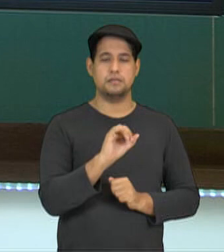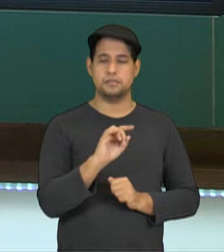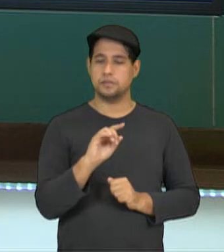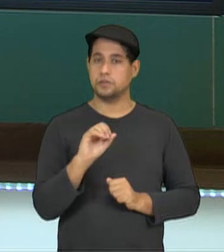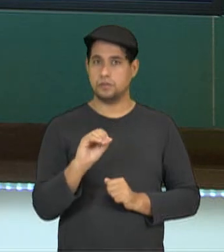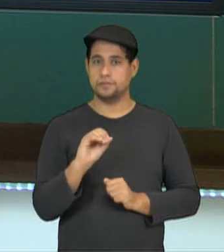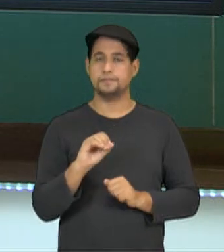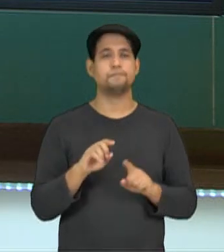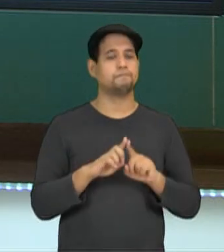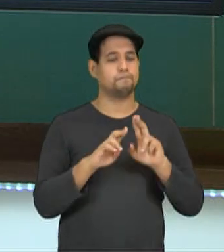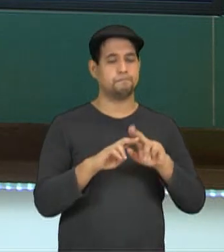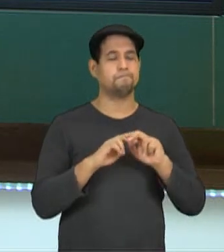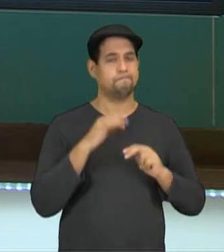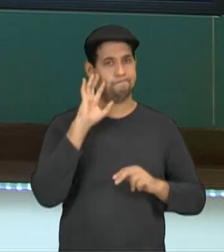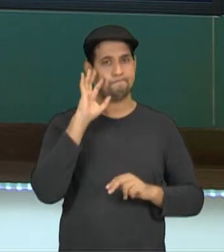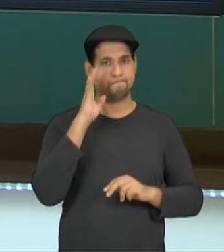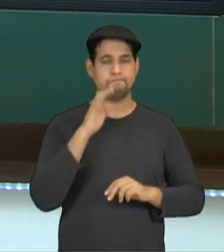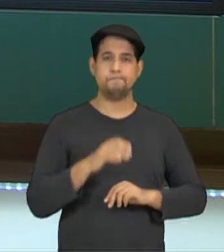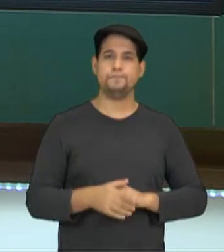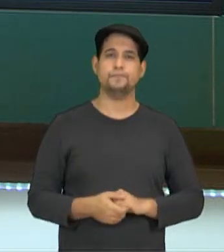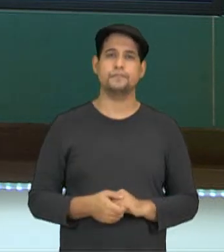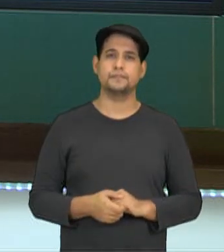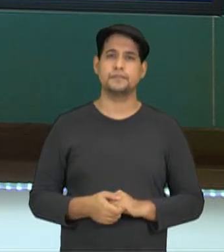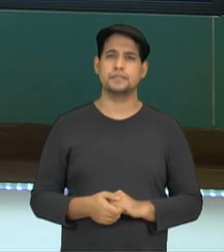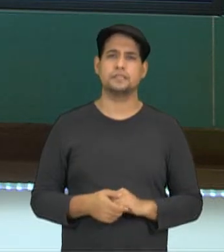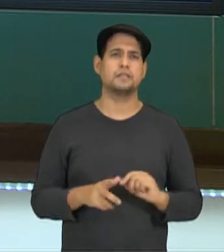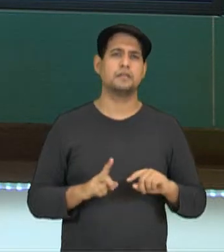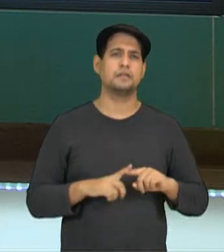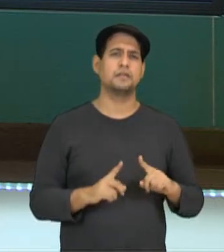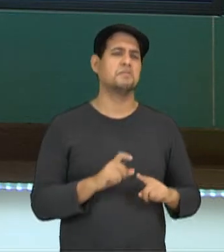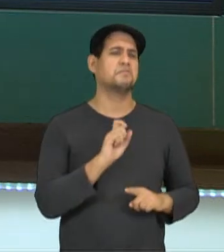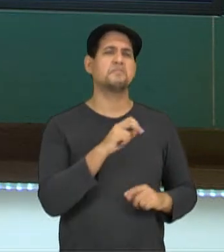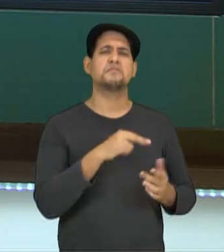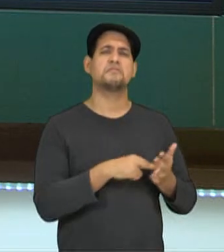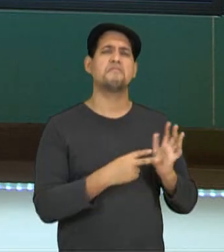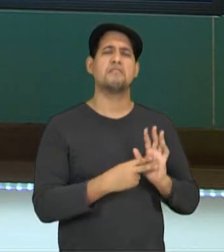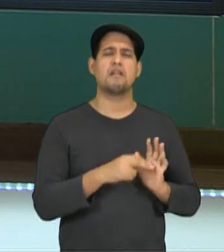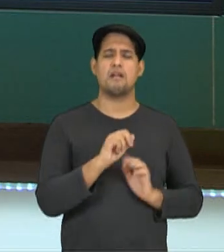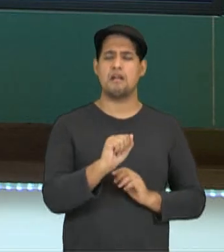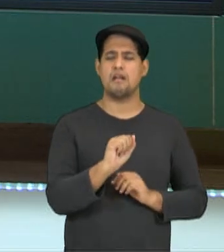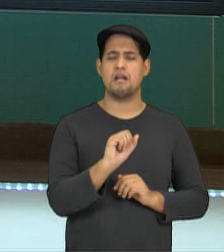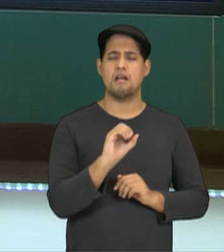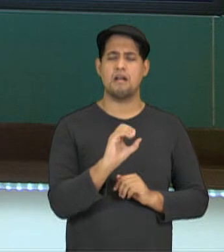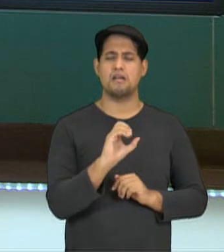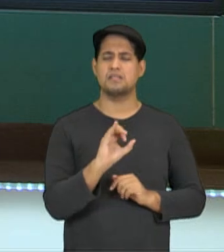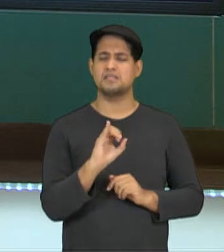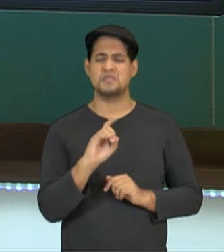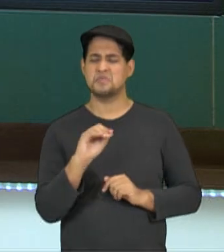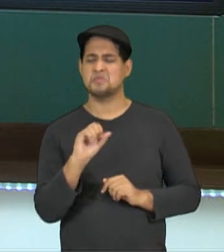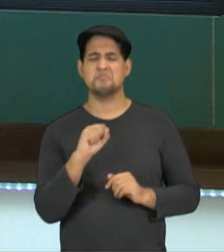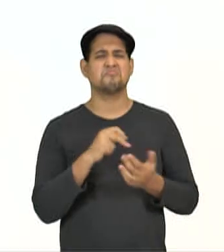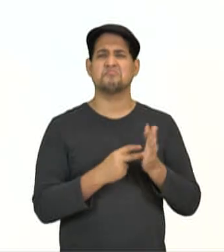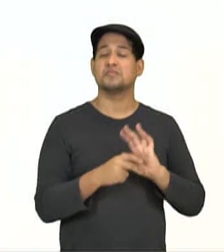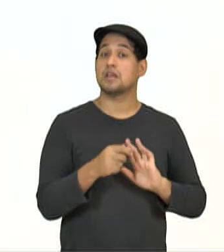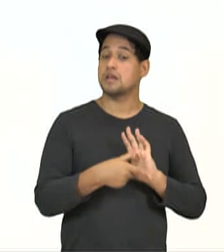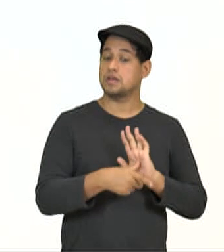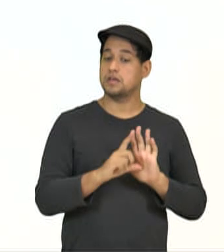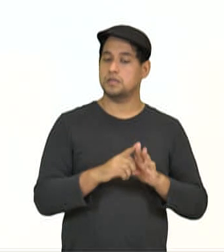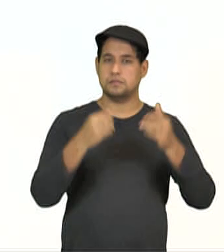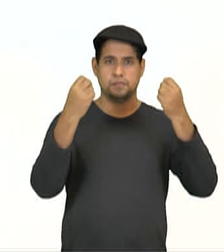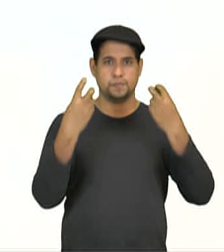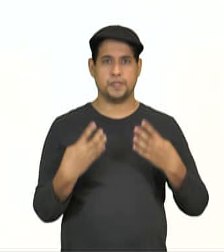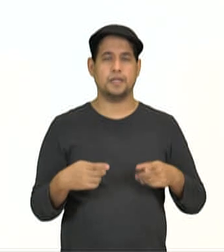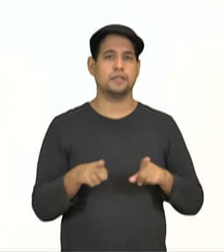isso que esse fenômeno acontece. Mas afinal, né, o que são os ácidos? Vamos lembrar? Antes da gente falar, né,